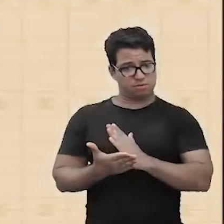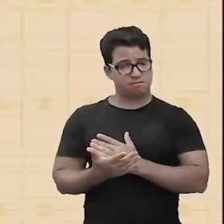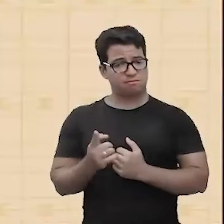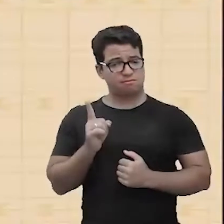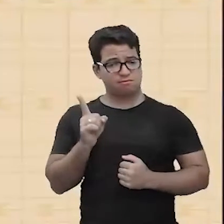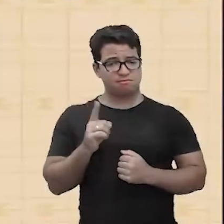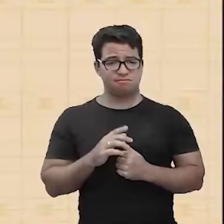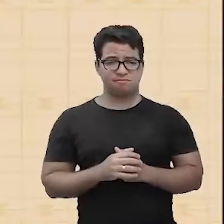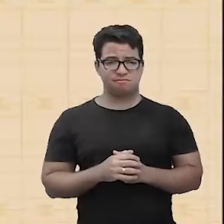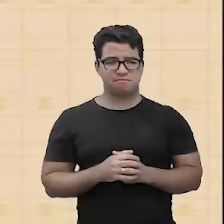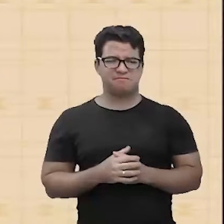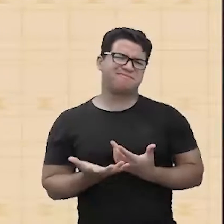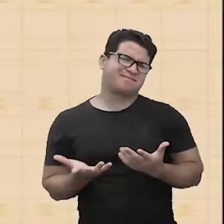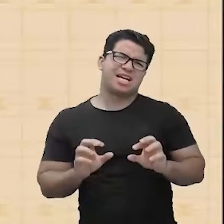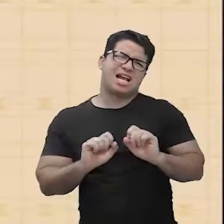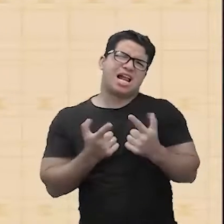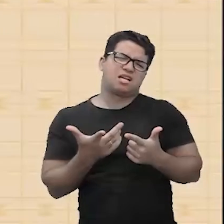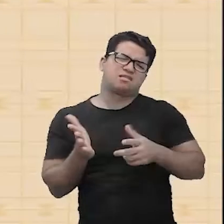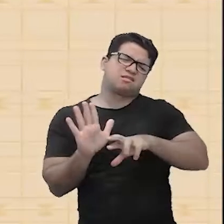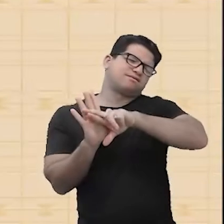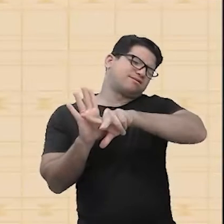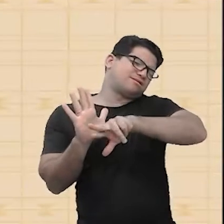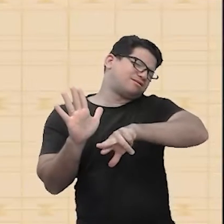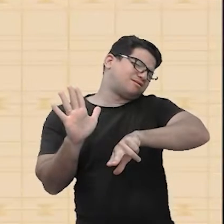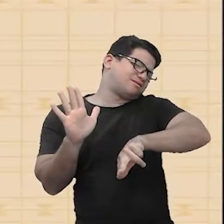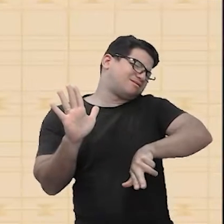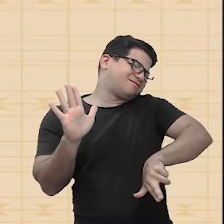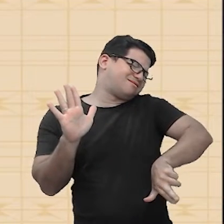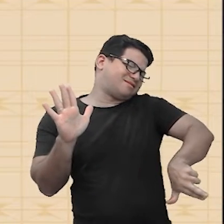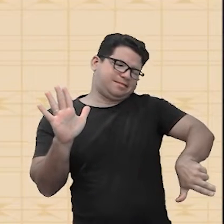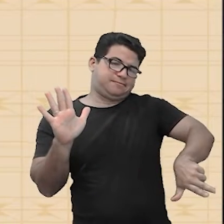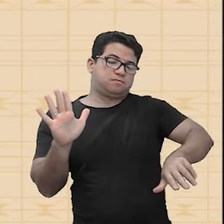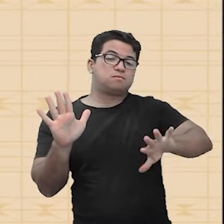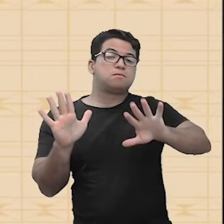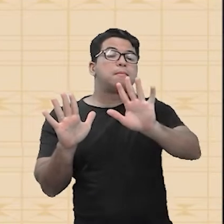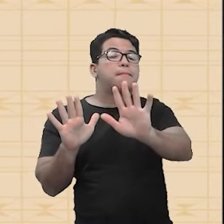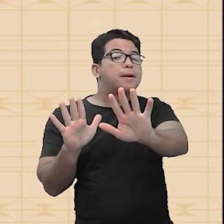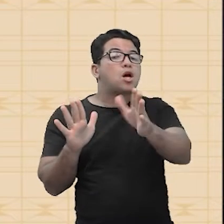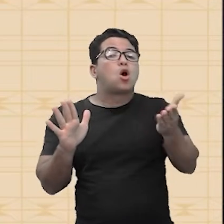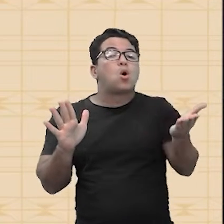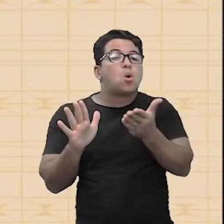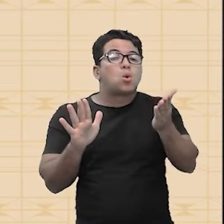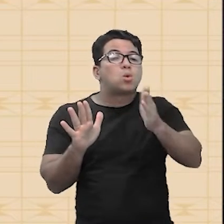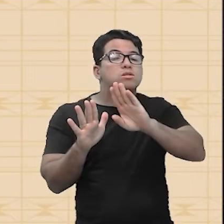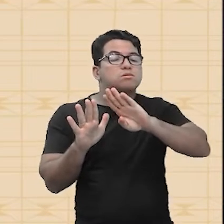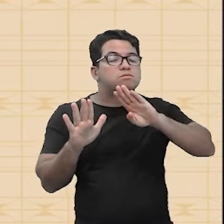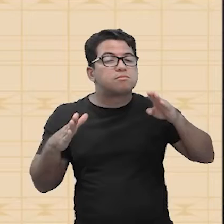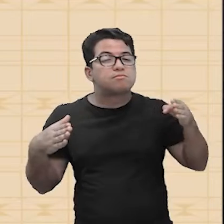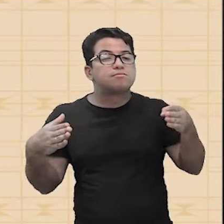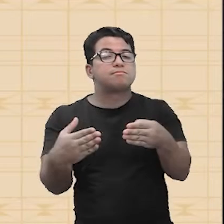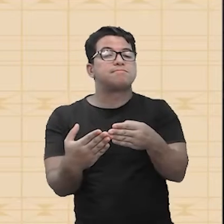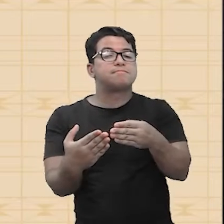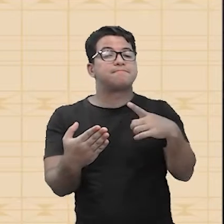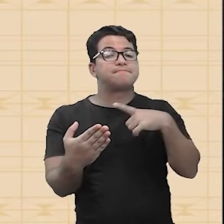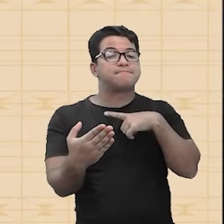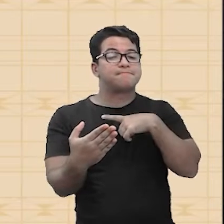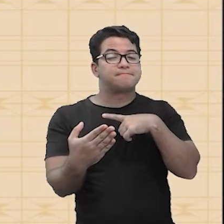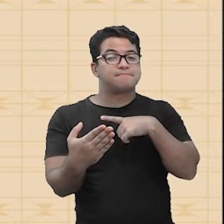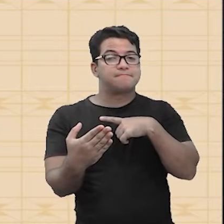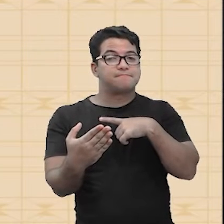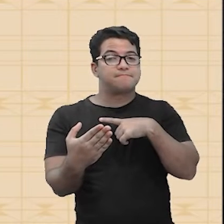Existem vários gêneros textuais, mas na aula de hoje a gente vai trabalhar em específico a